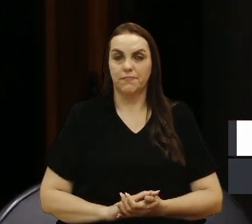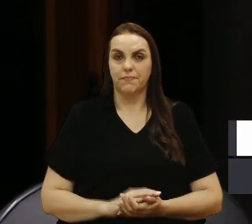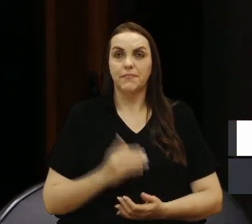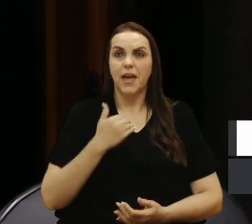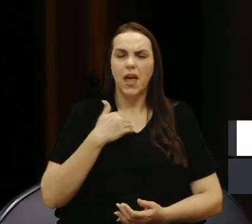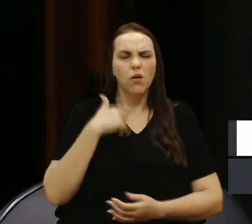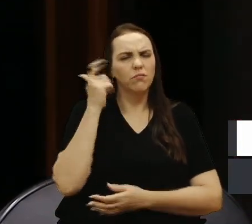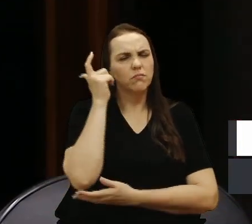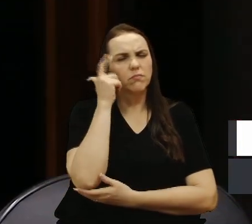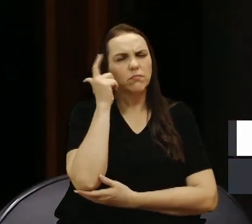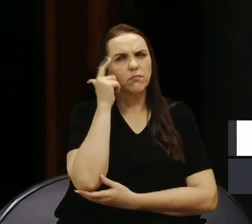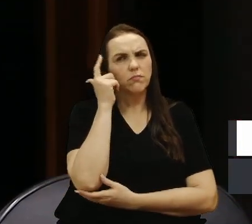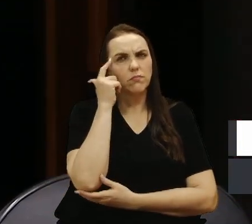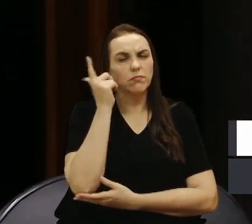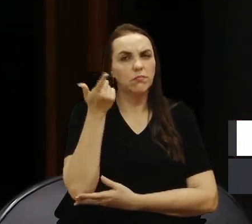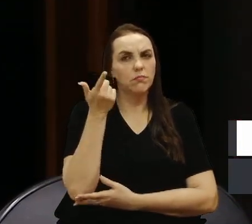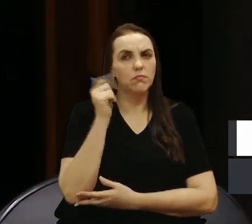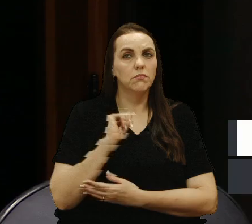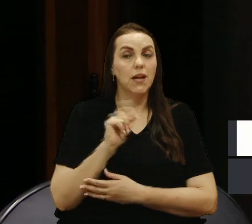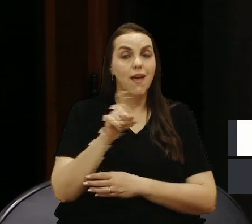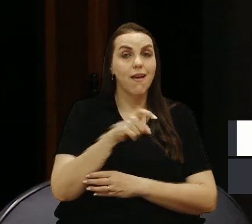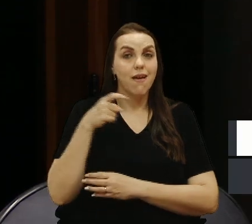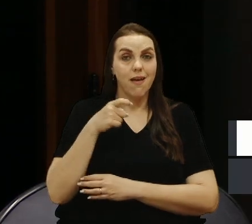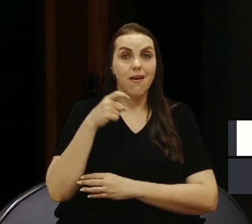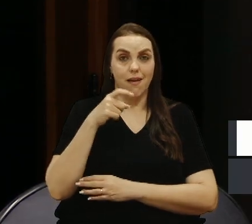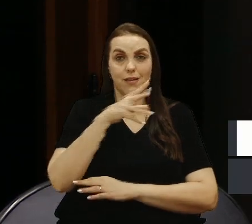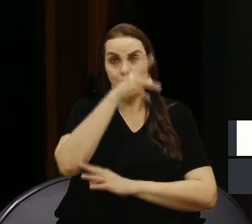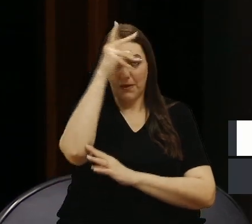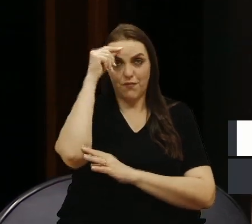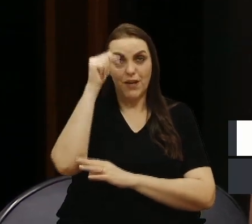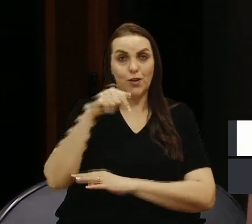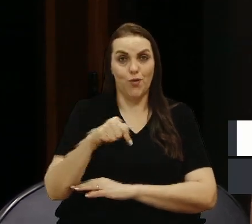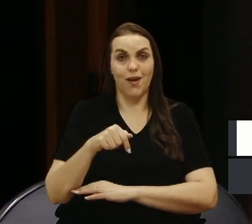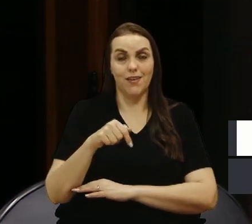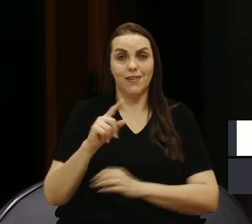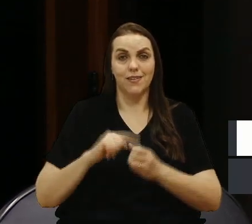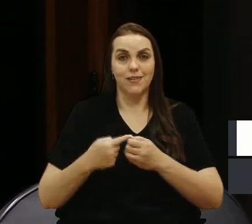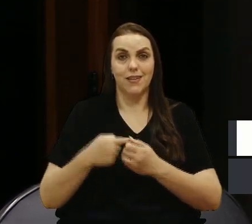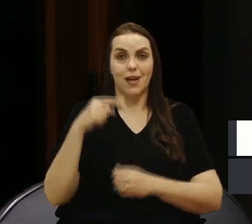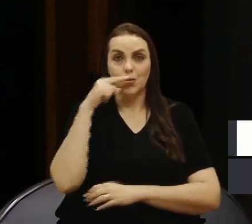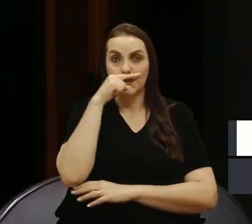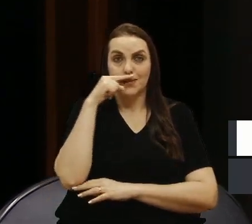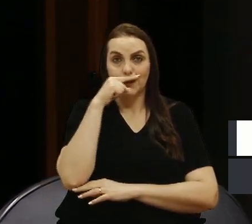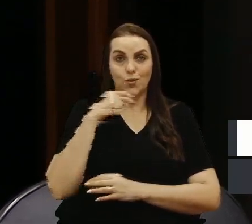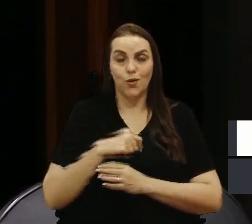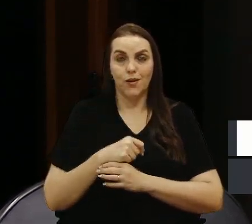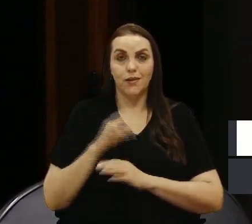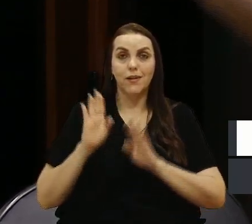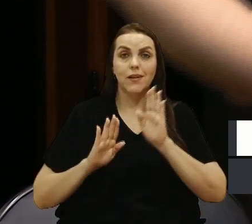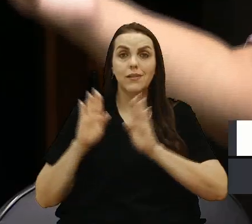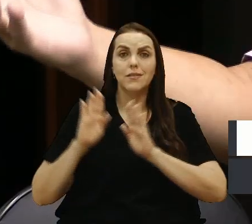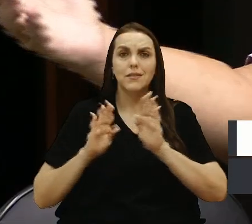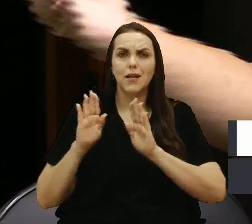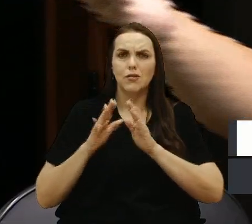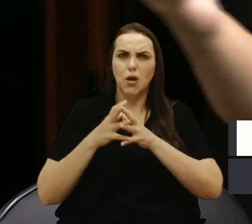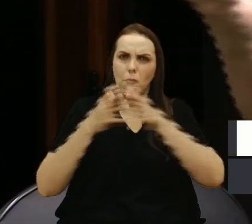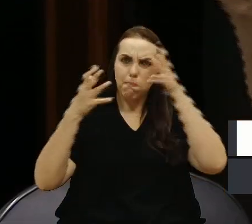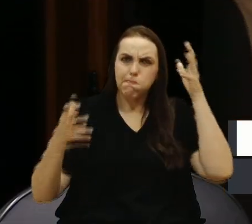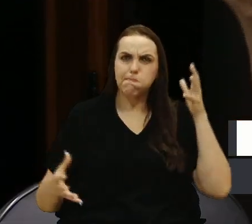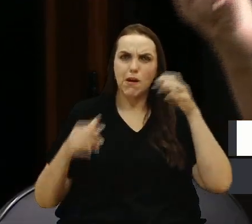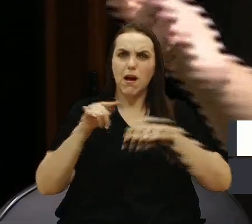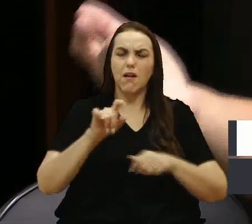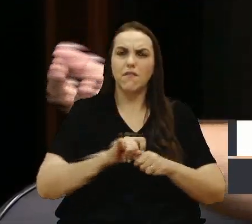fico pensando no ex-prefeito dessa cidade, o Sartori, nas licitações grandes que ele